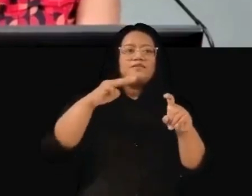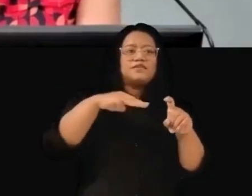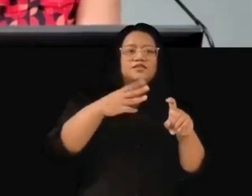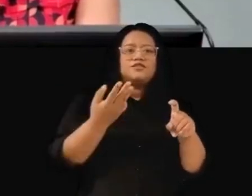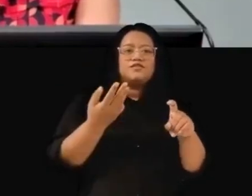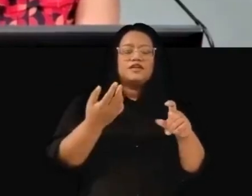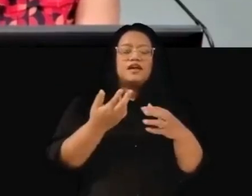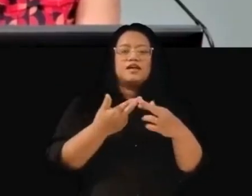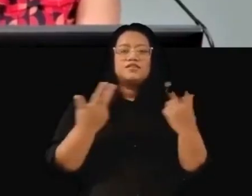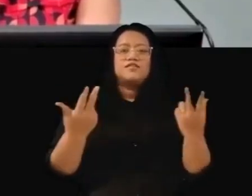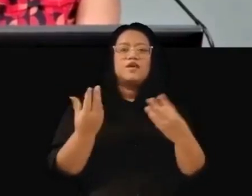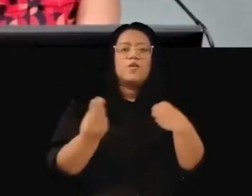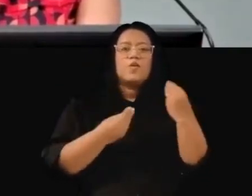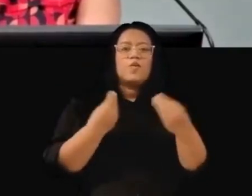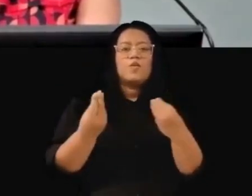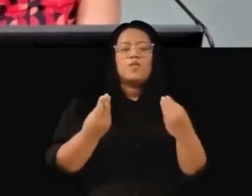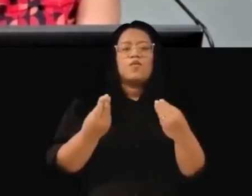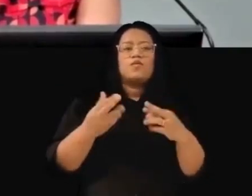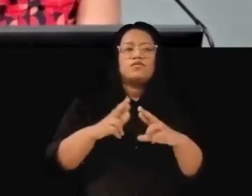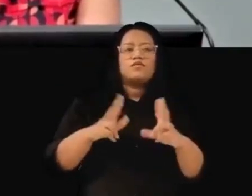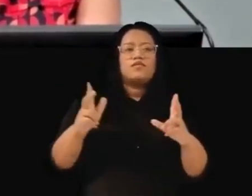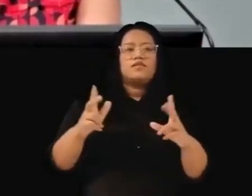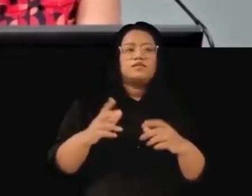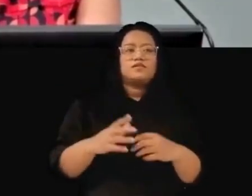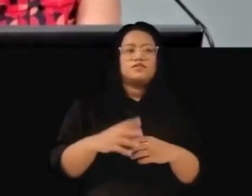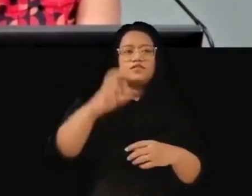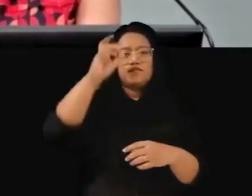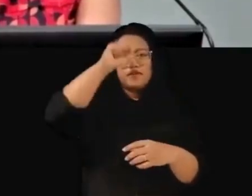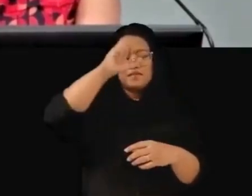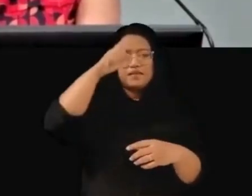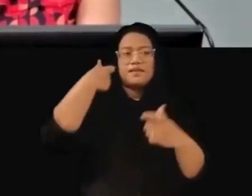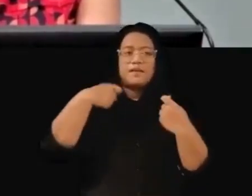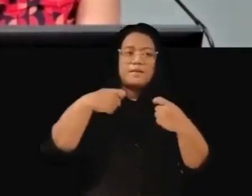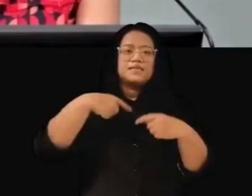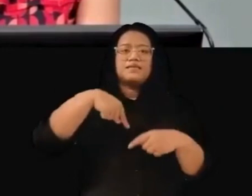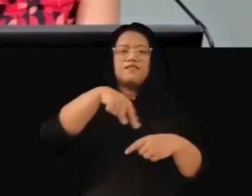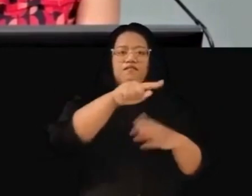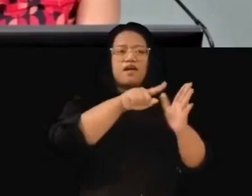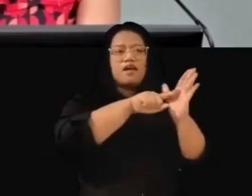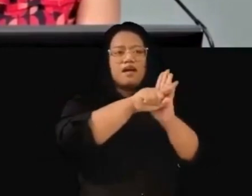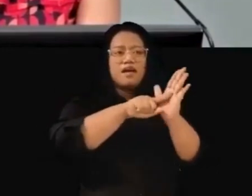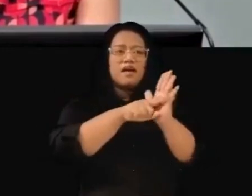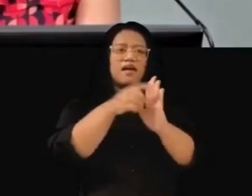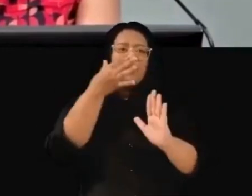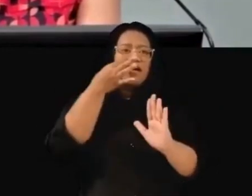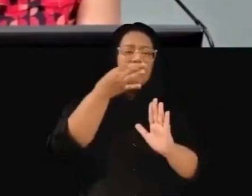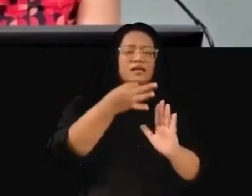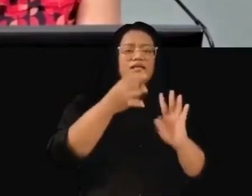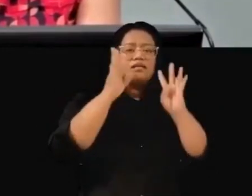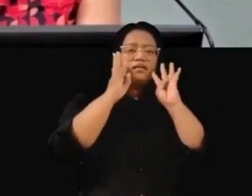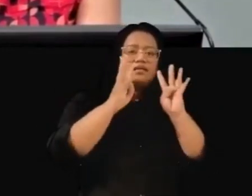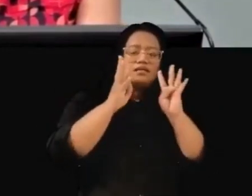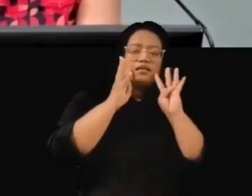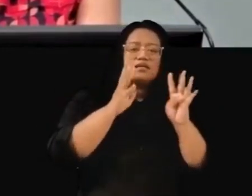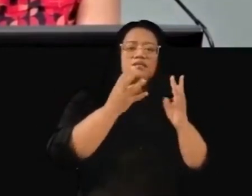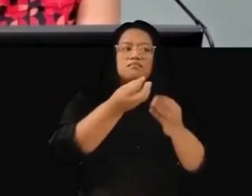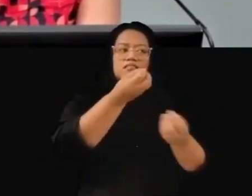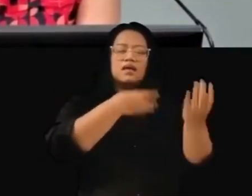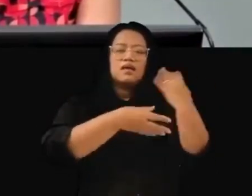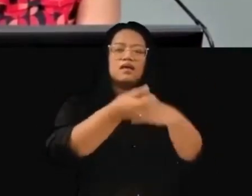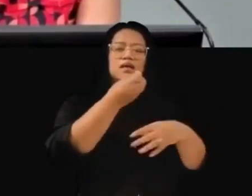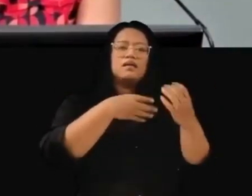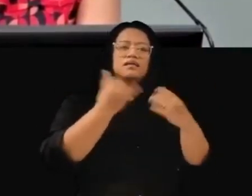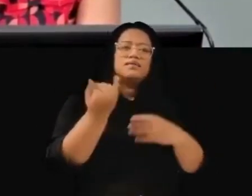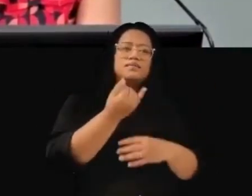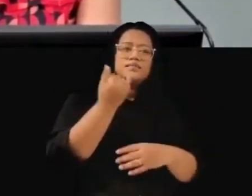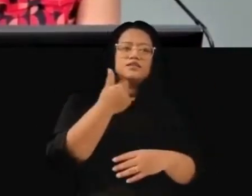né? Como eu costumo brincar com meus alunos, a gente tem que ir para o campo, né? Tem que verificar, tem que ouvir. Aprendemos muito no campo. Eu